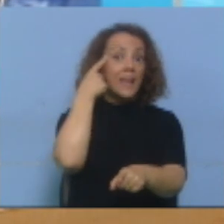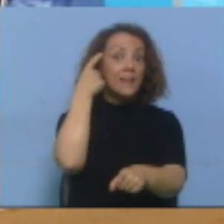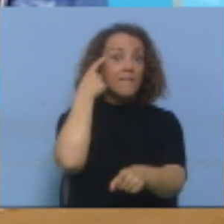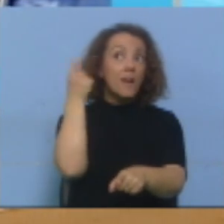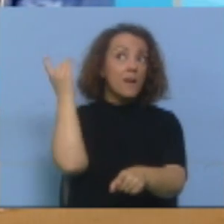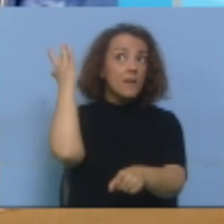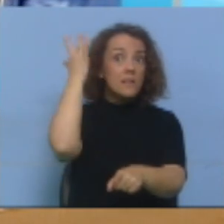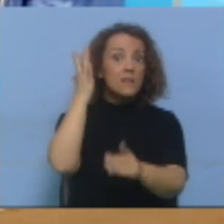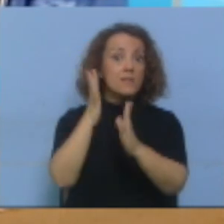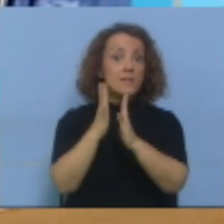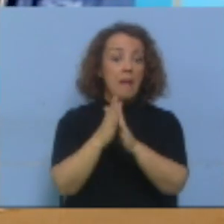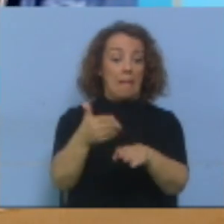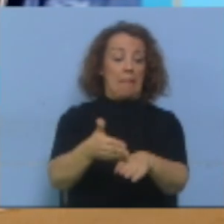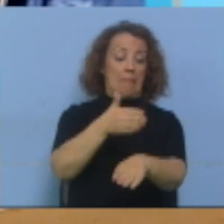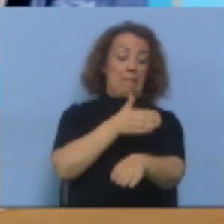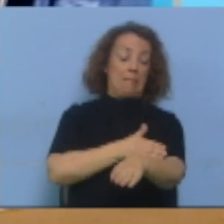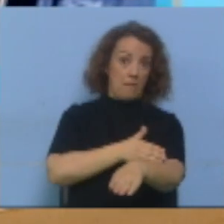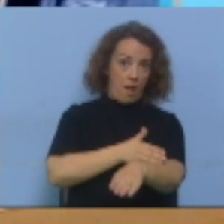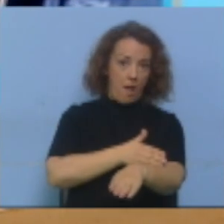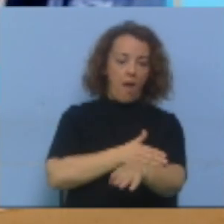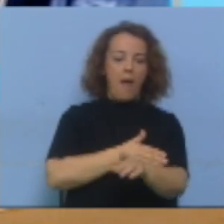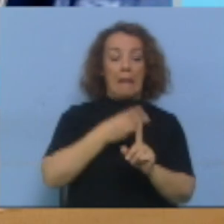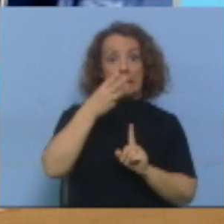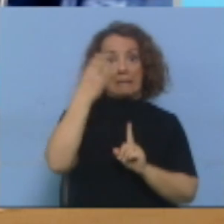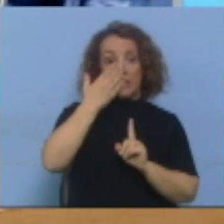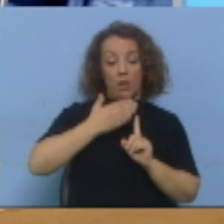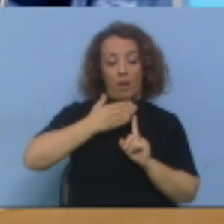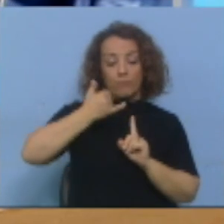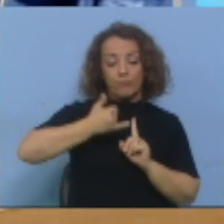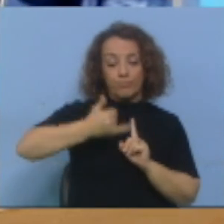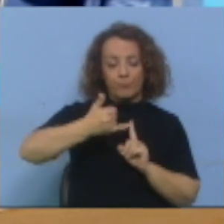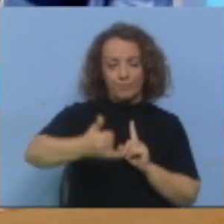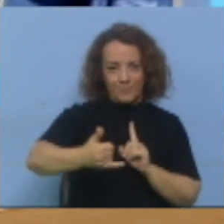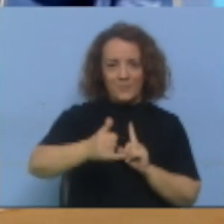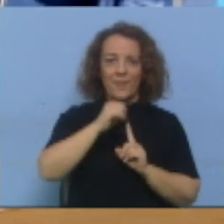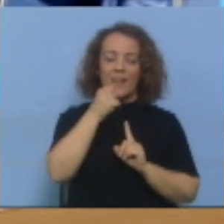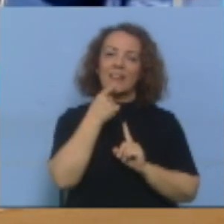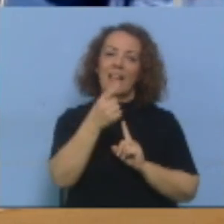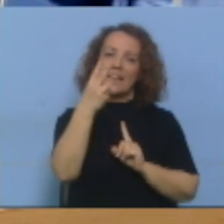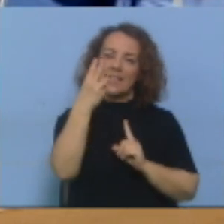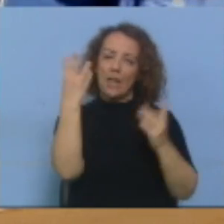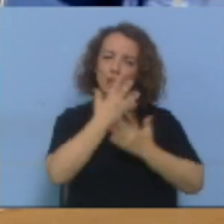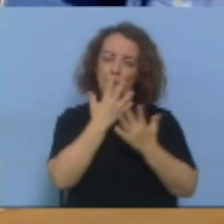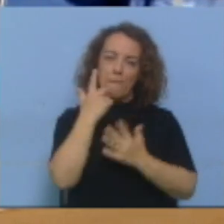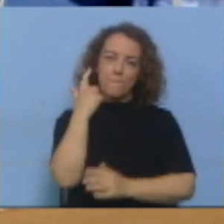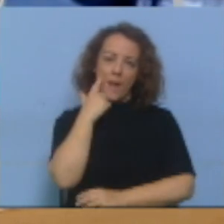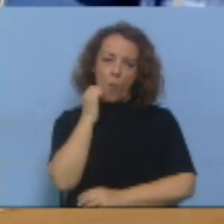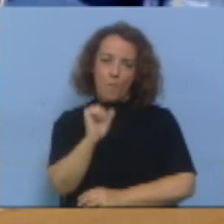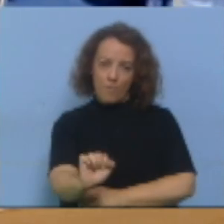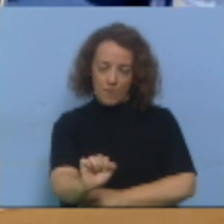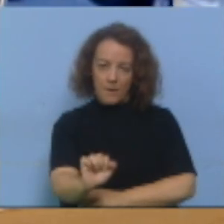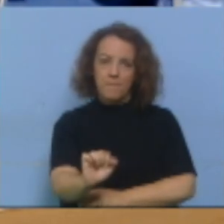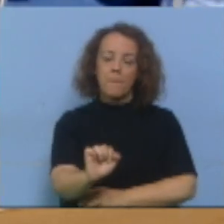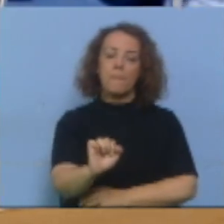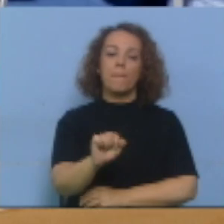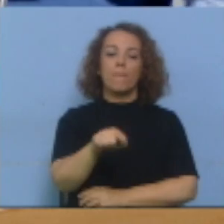Santa, e que se prolonga durante esses 3 dias, naquilo que se chama o Tríduo Pascal, mas que leva o centro